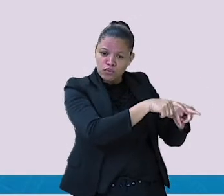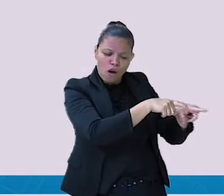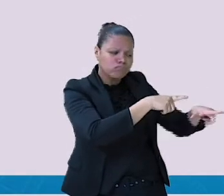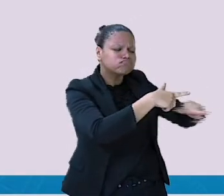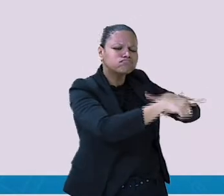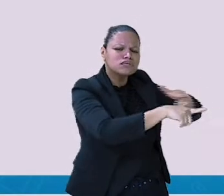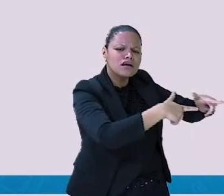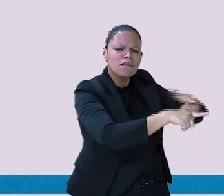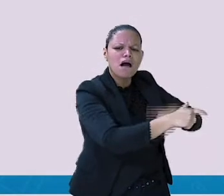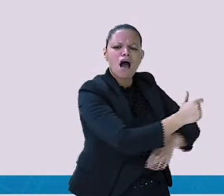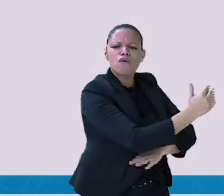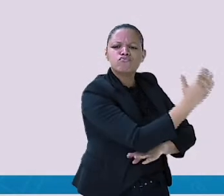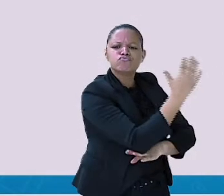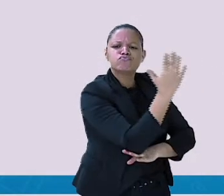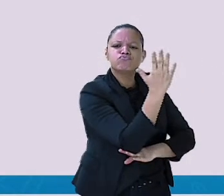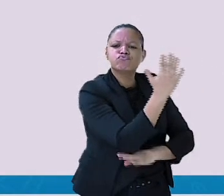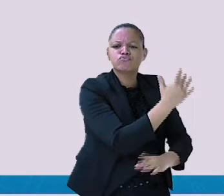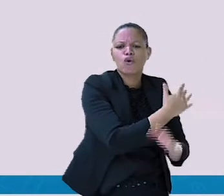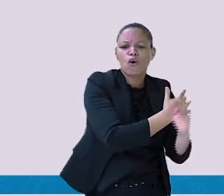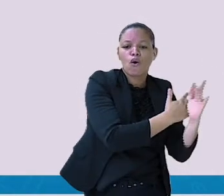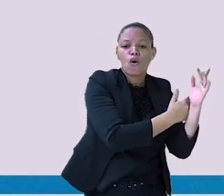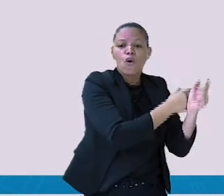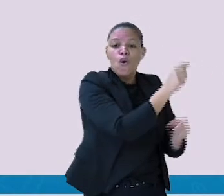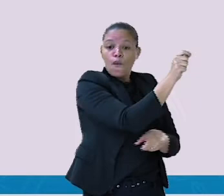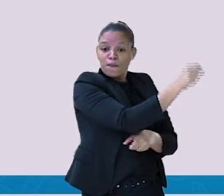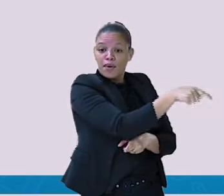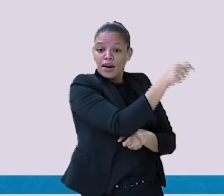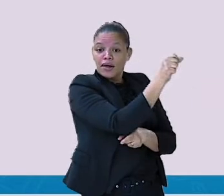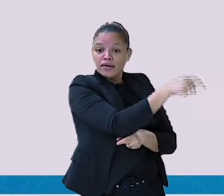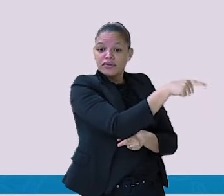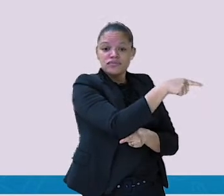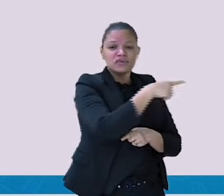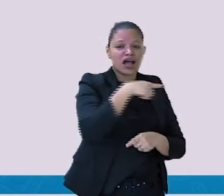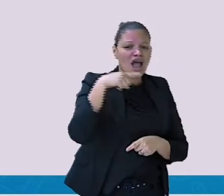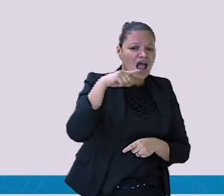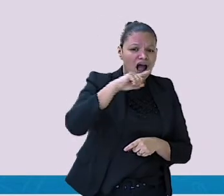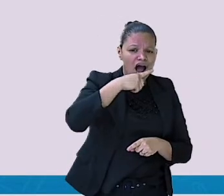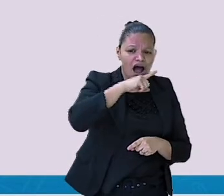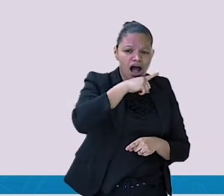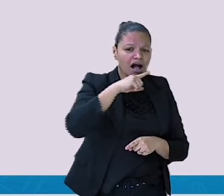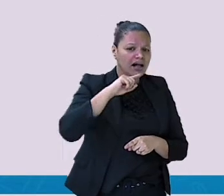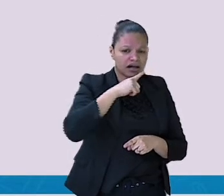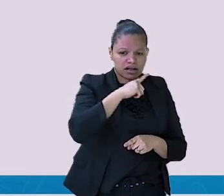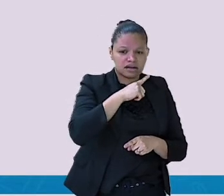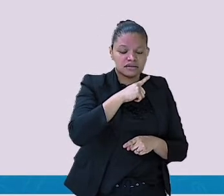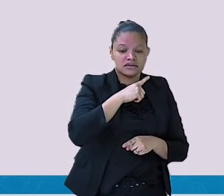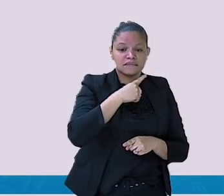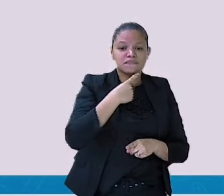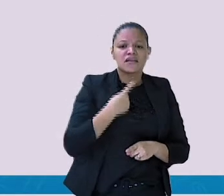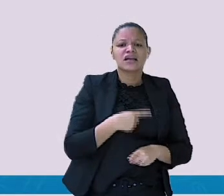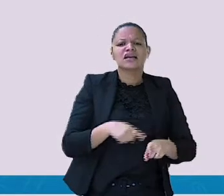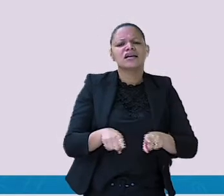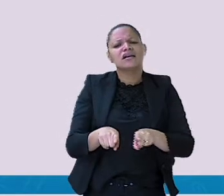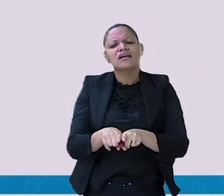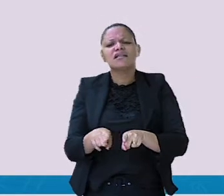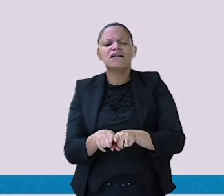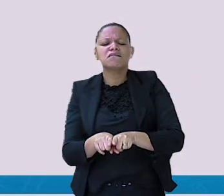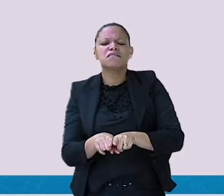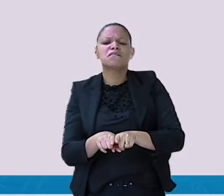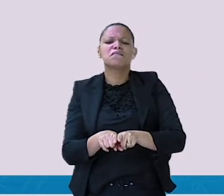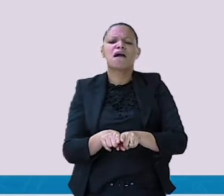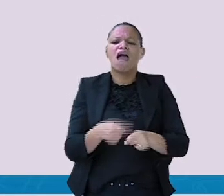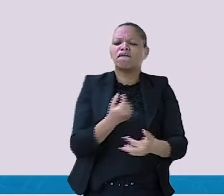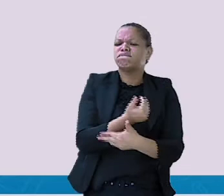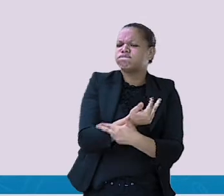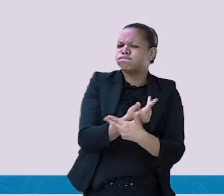trabalhavam ali. E também, logo que na imagem não mostra, mas também tem as casas dos outros proprietários, né? Os ditos trabalhadores